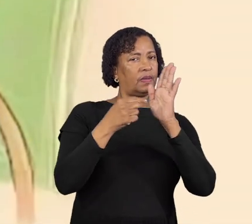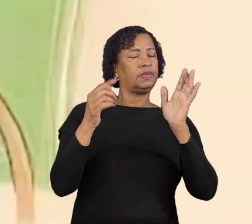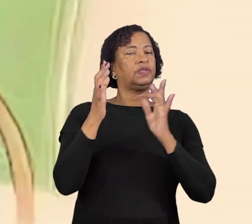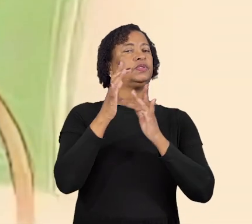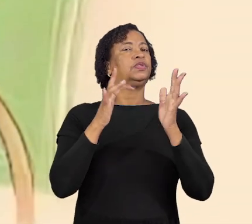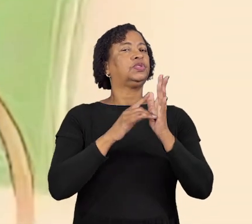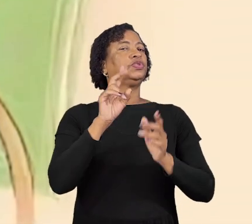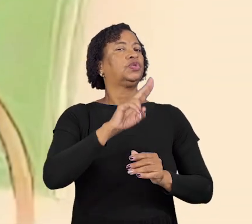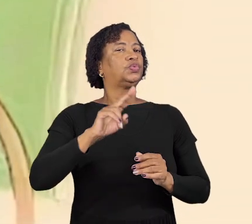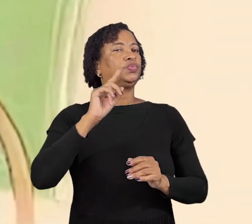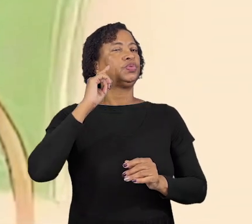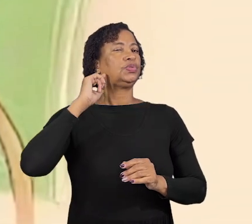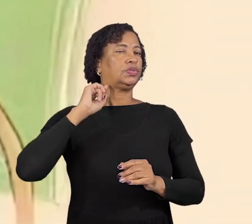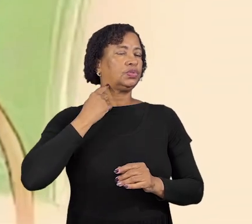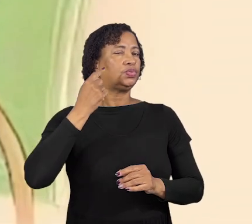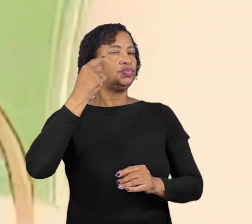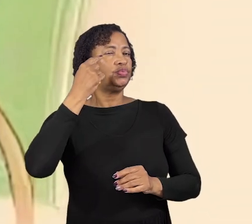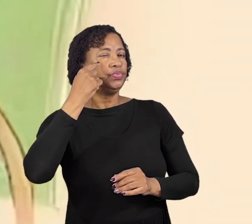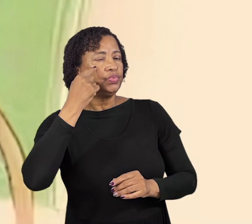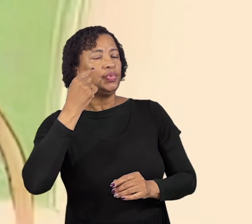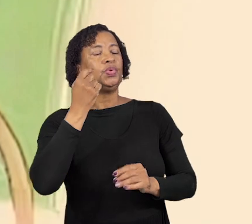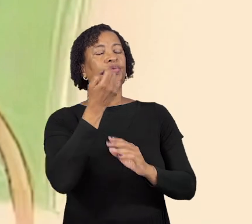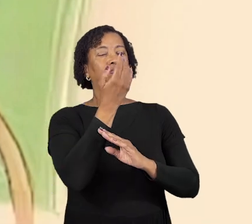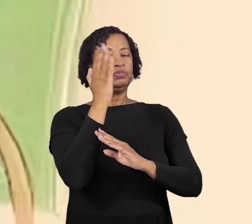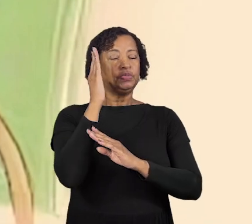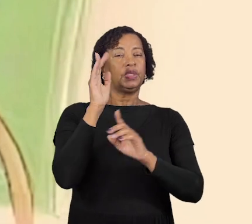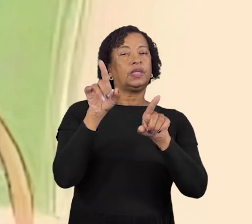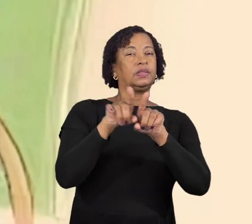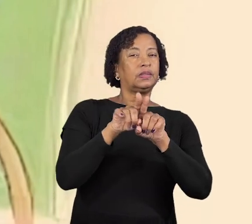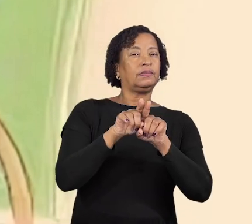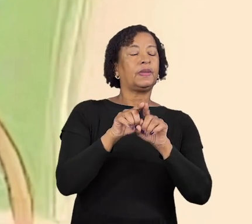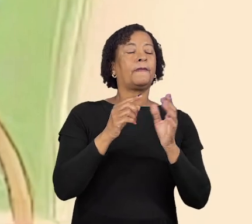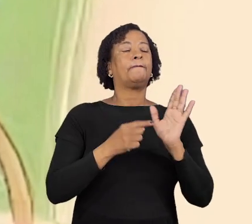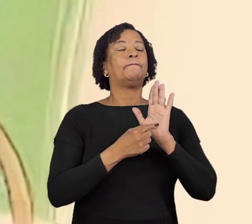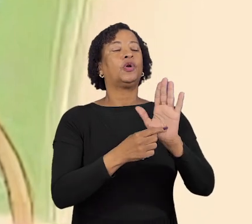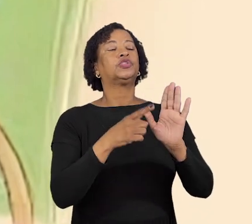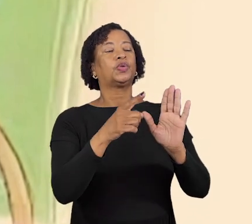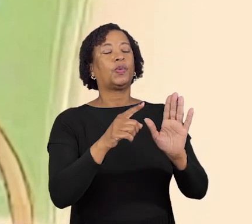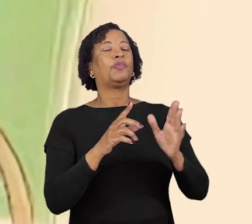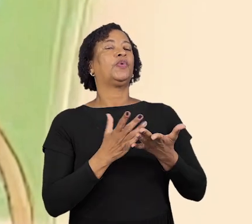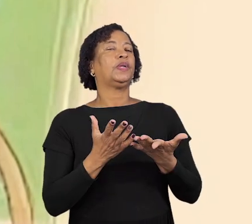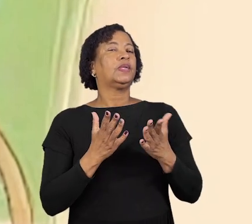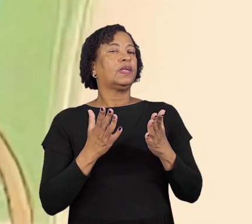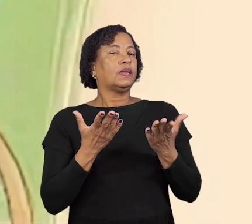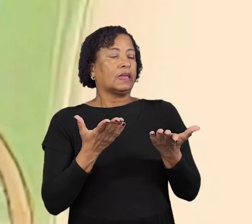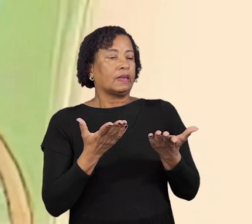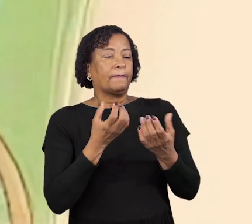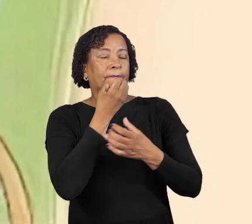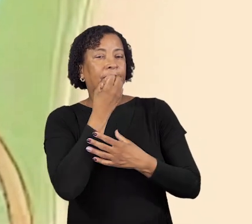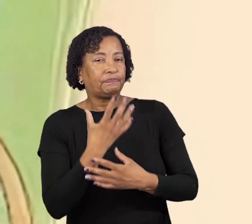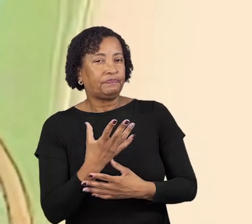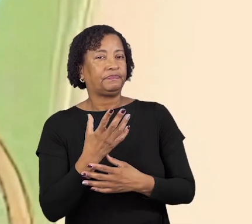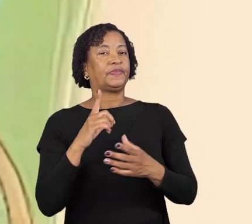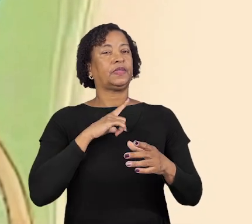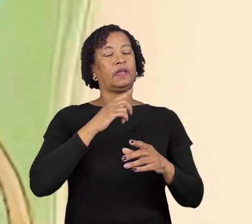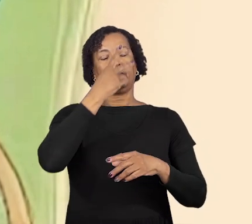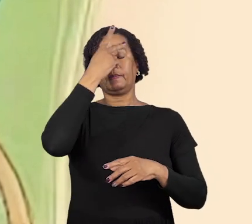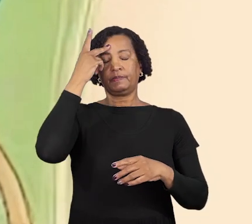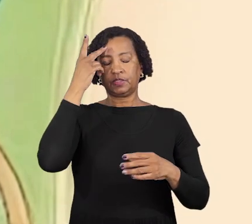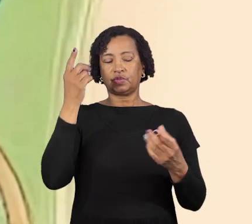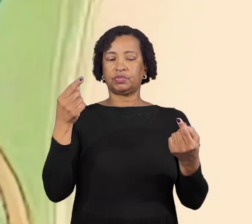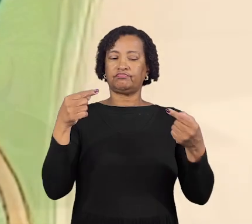do cisco e da viga no olho mostra o senso de humor dele. Mas tem pessoas que realmente se encaixam